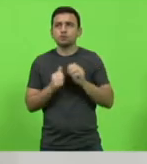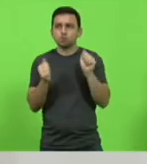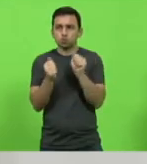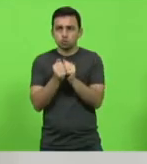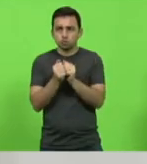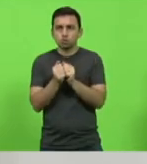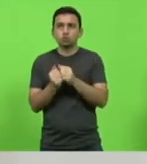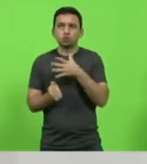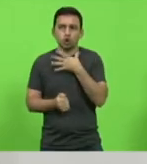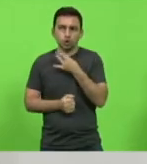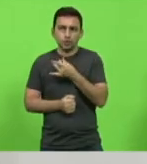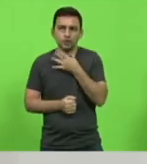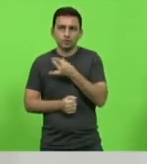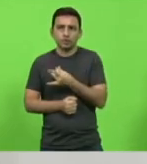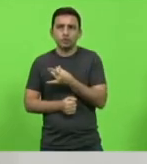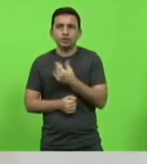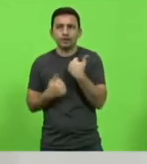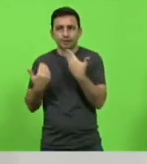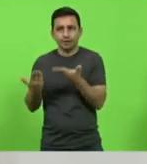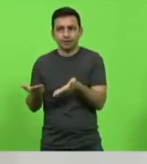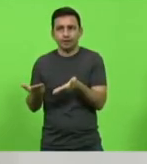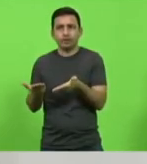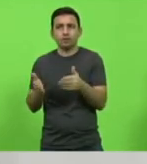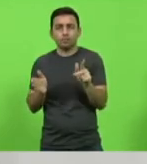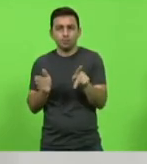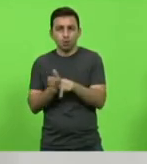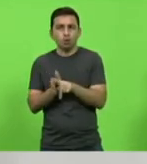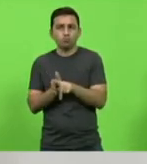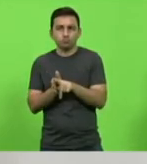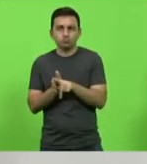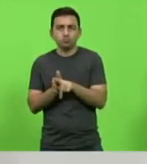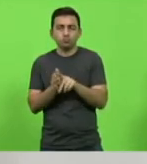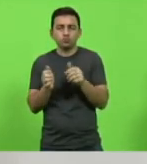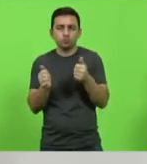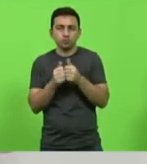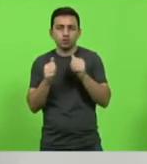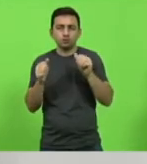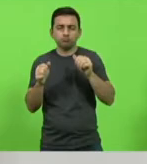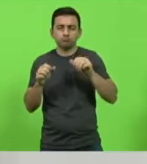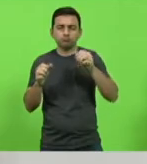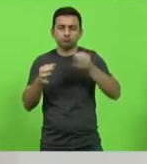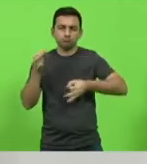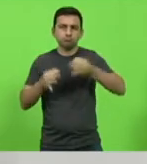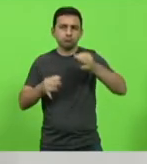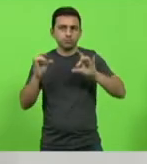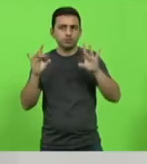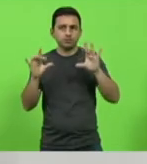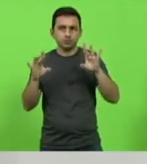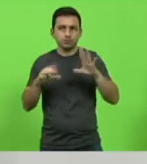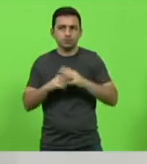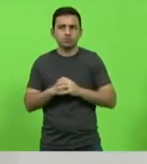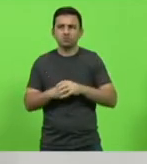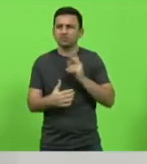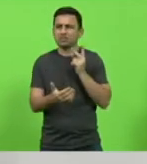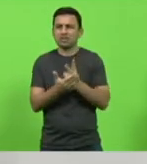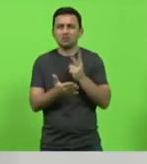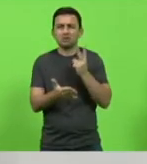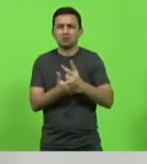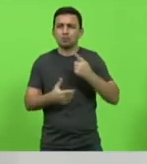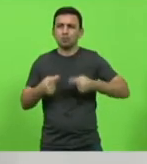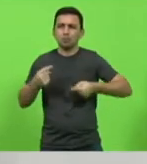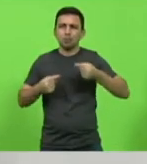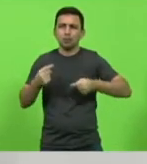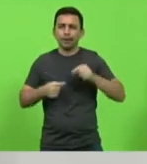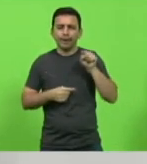o deputado cobalchini aqui também foi um dos membros do tribunal especial e que todo momento se discutia se o